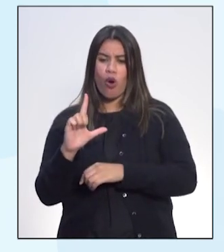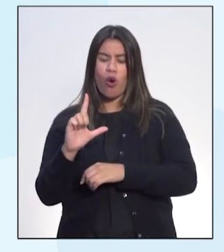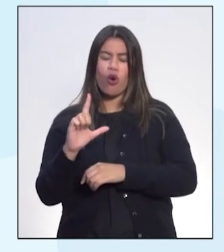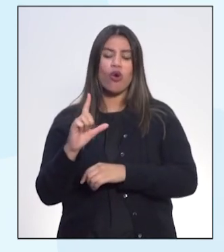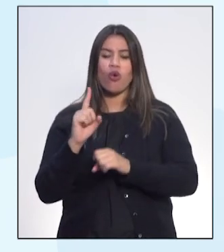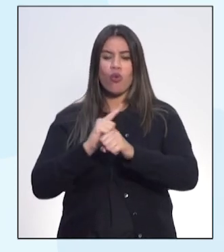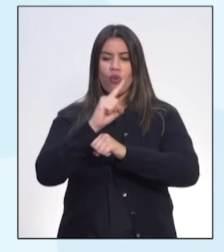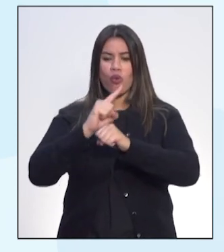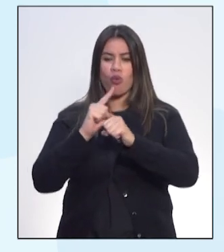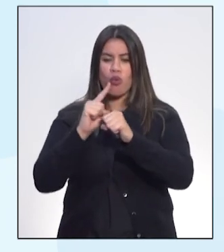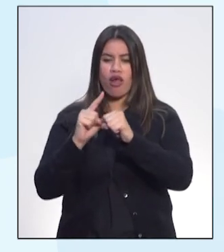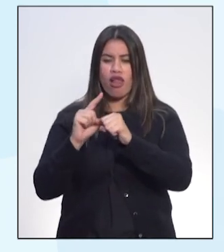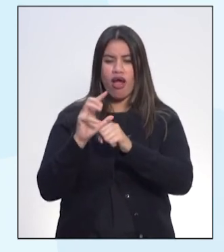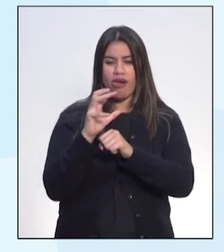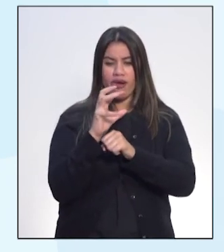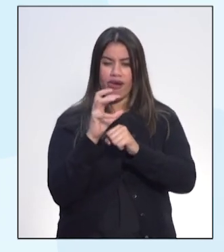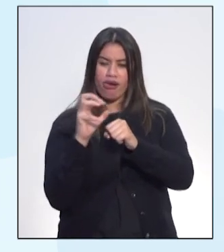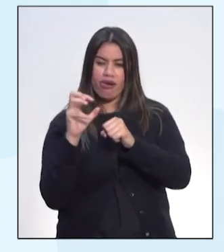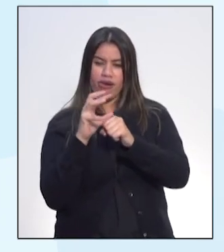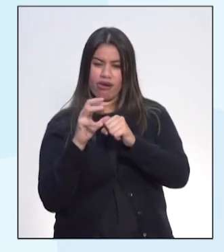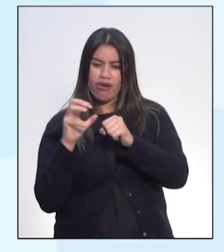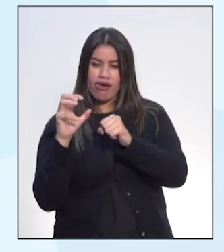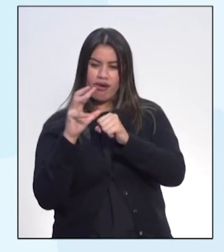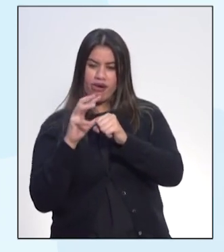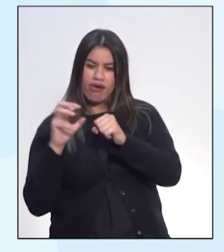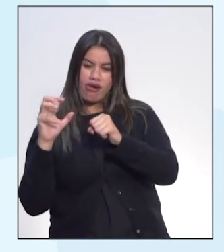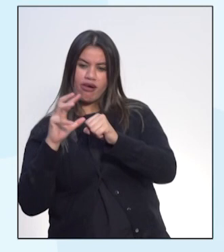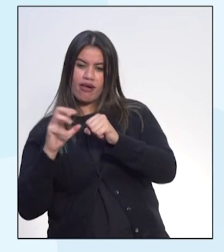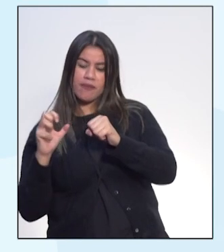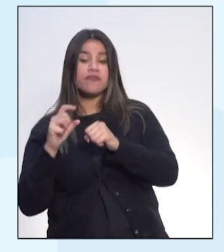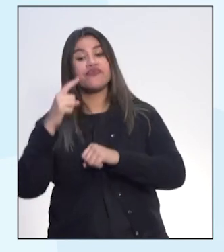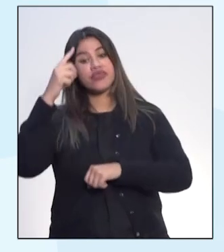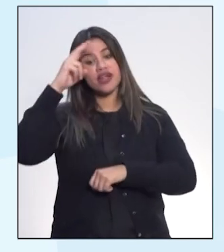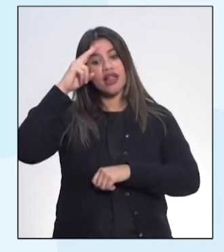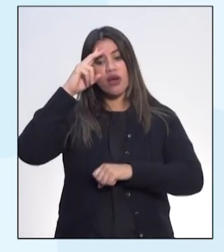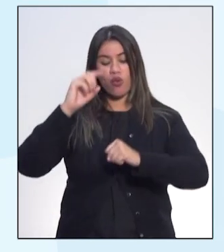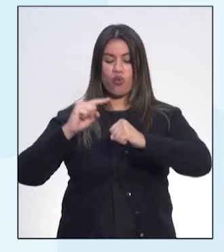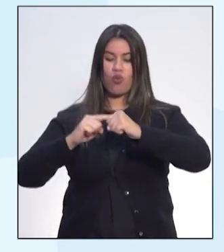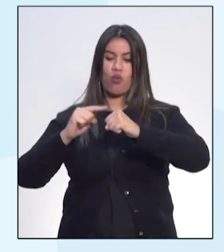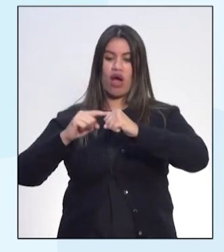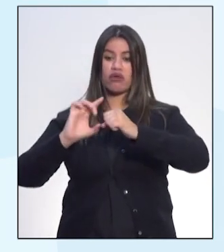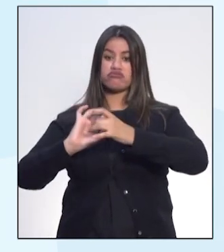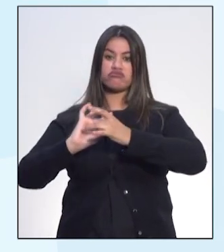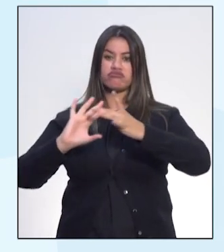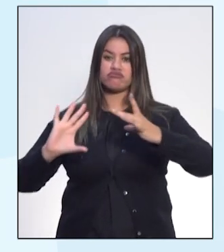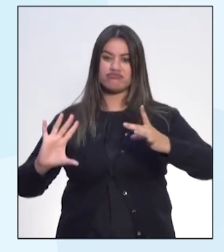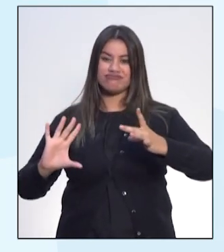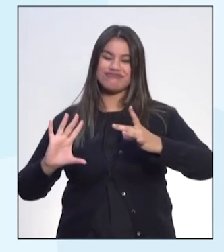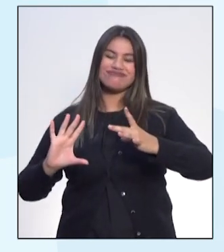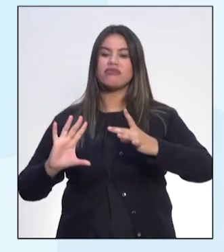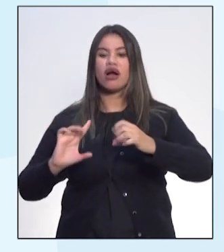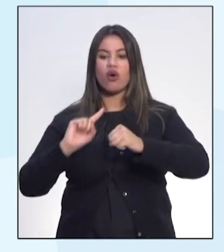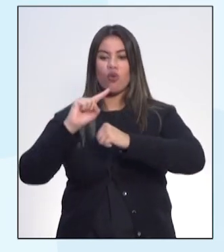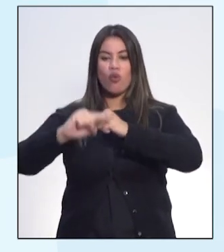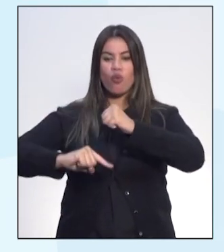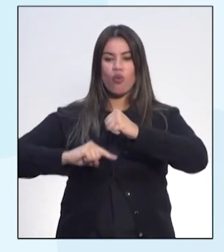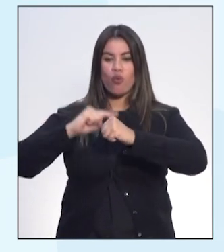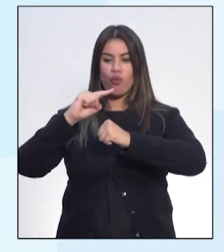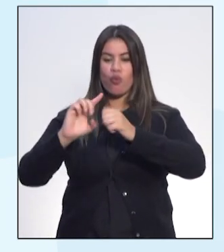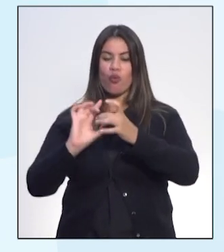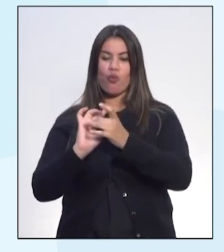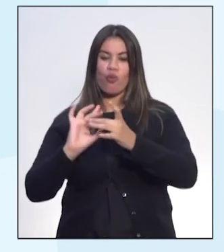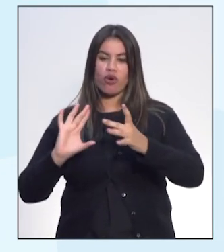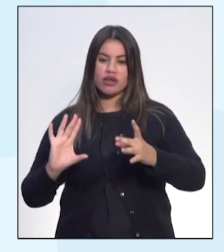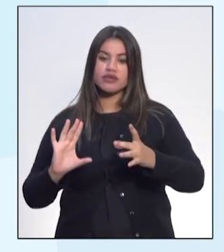vocês olharem na figura aí, né? Como eu falei para vocês, na natureza, o átomo não se encontra livre, né? Eles são sempre associados. E nesse exemplo que nós